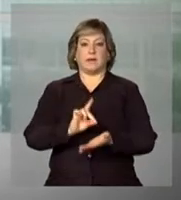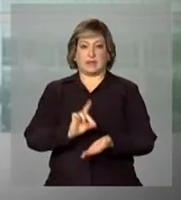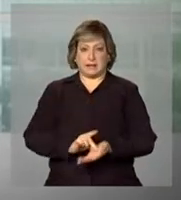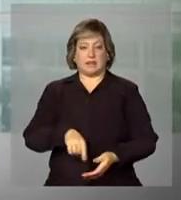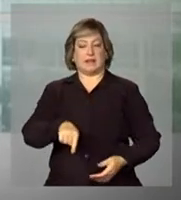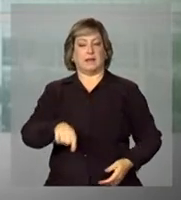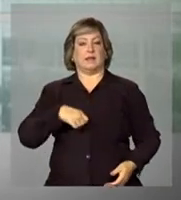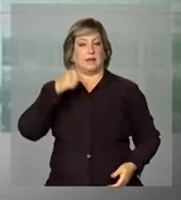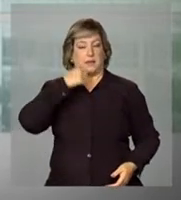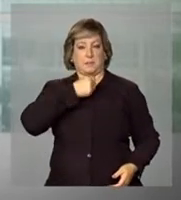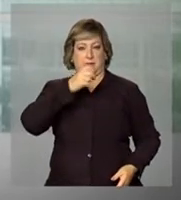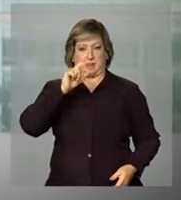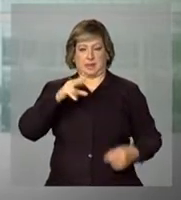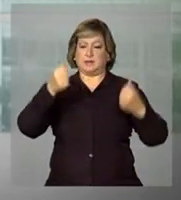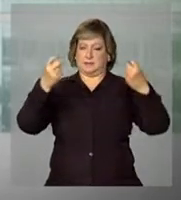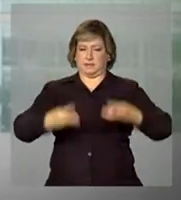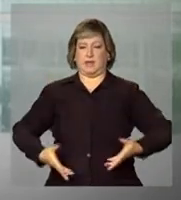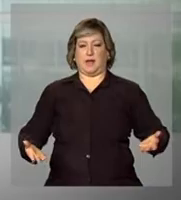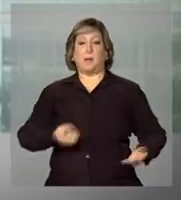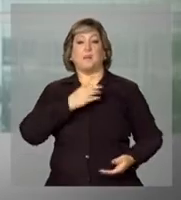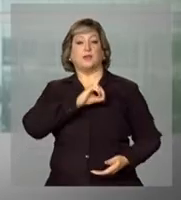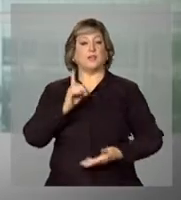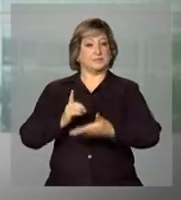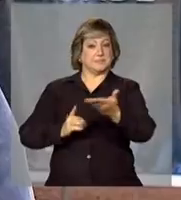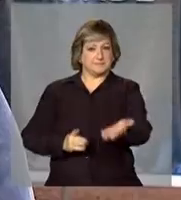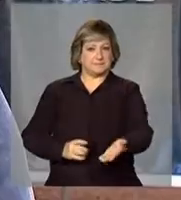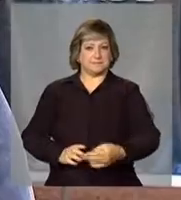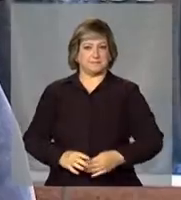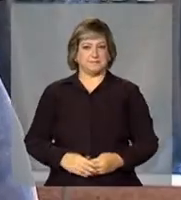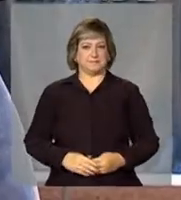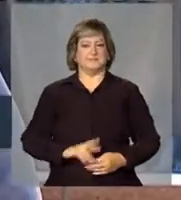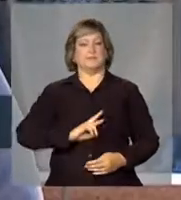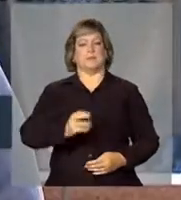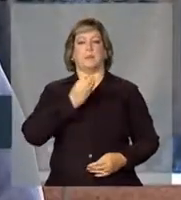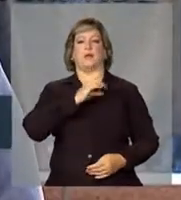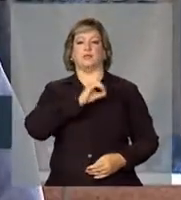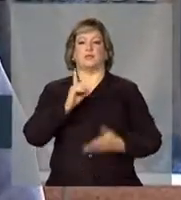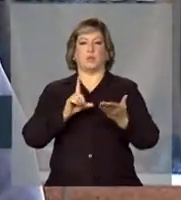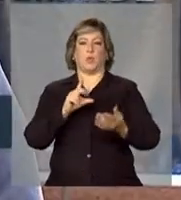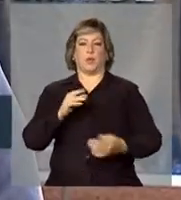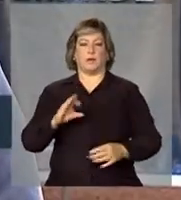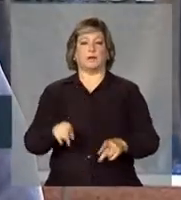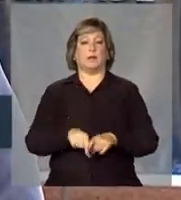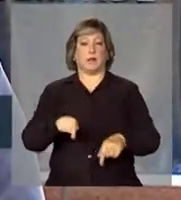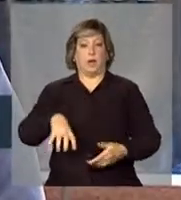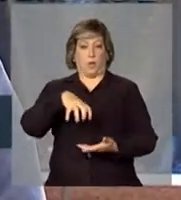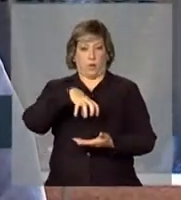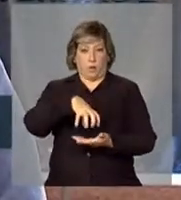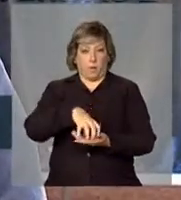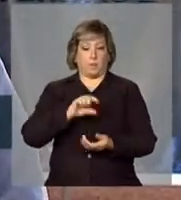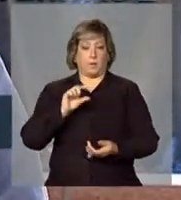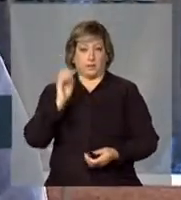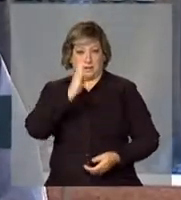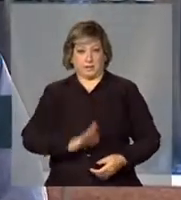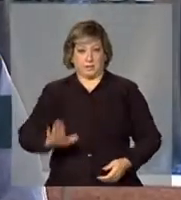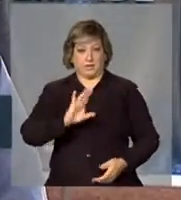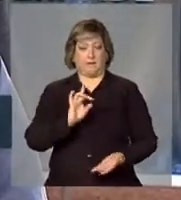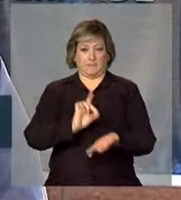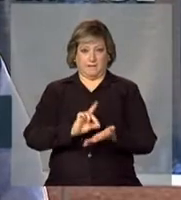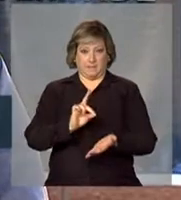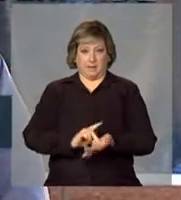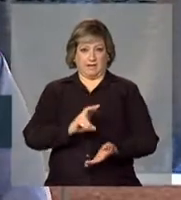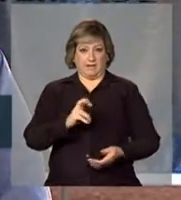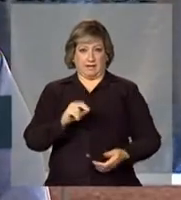Daniela Almeida tem as informações. Bom dia, Daniela. Bom dia, Lúcia. A Comissão Nacional da Verdade foi criada